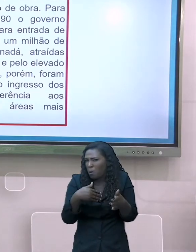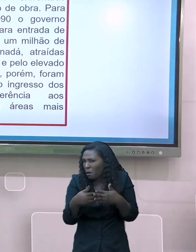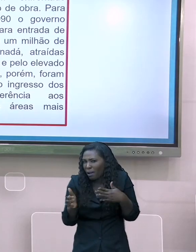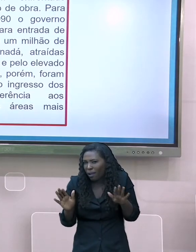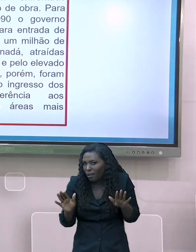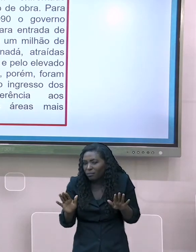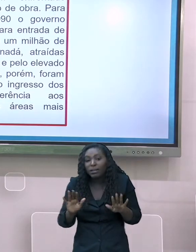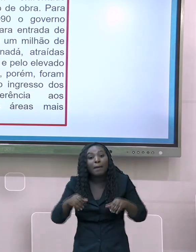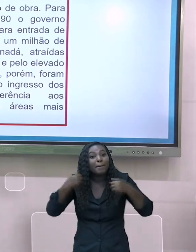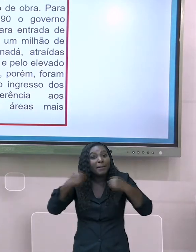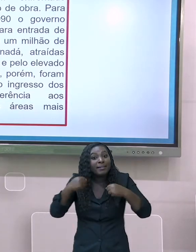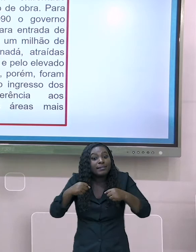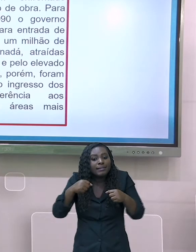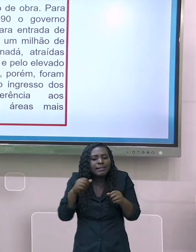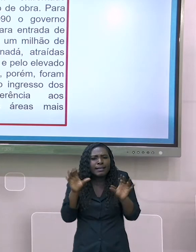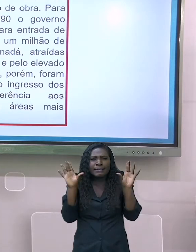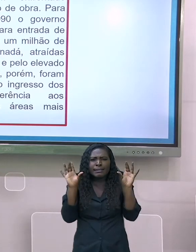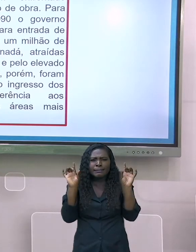se especializar.